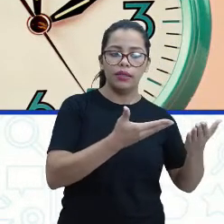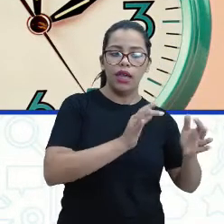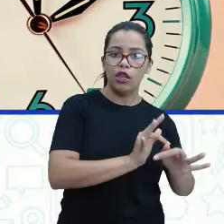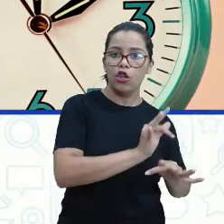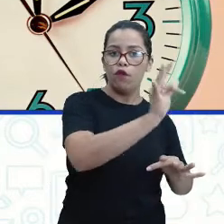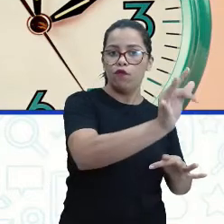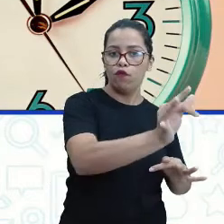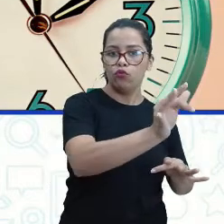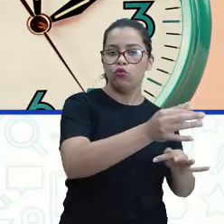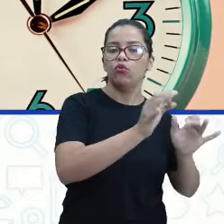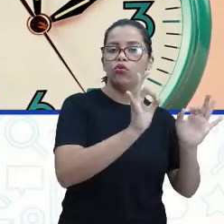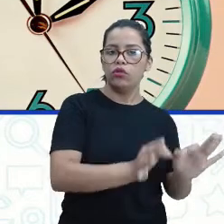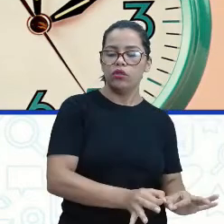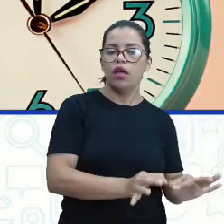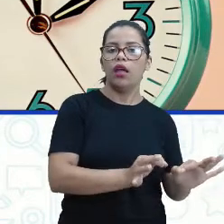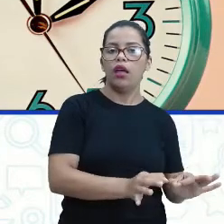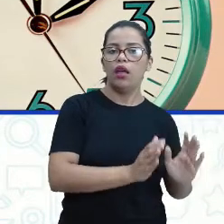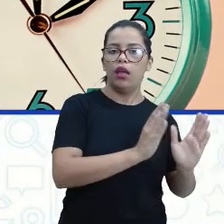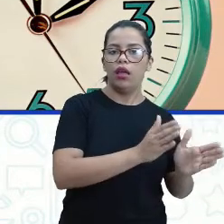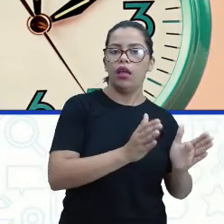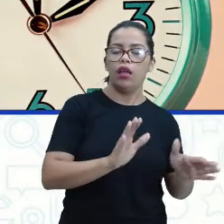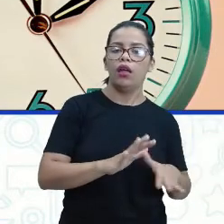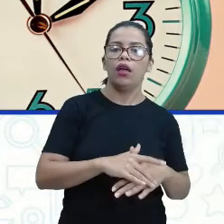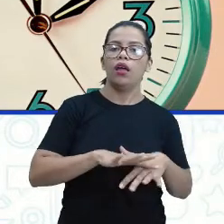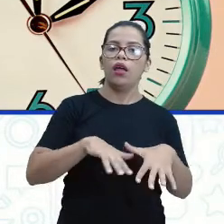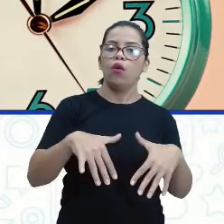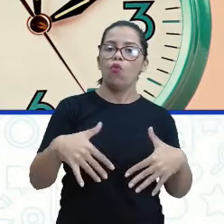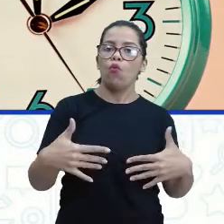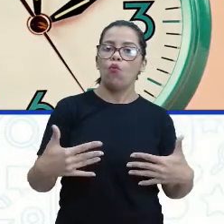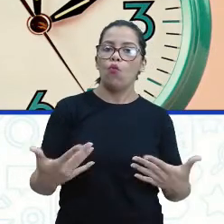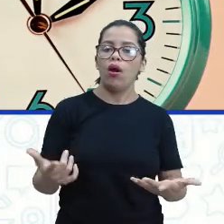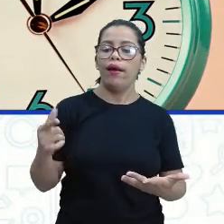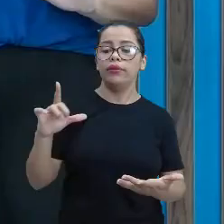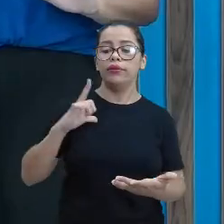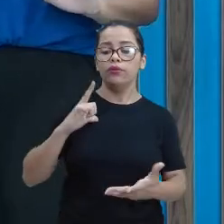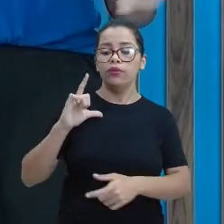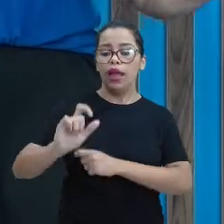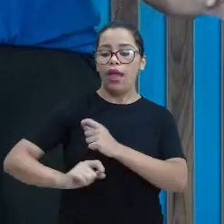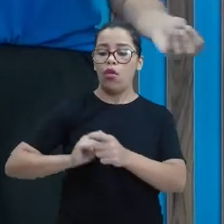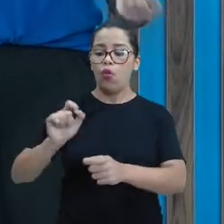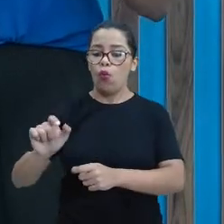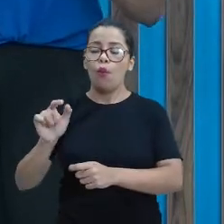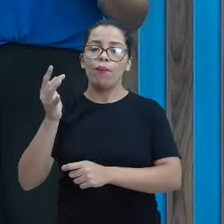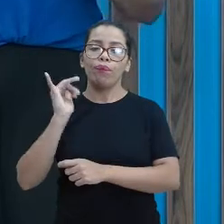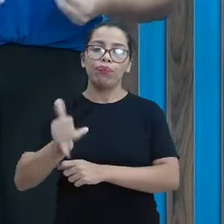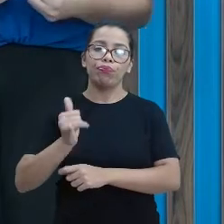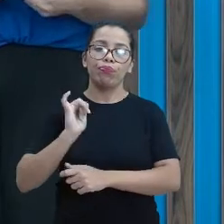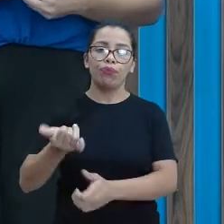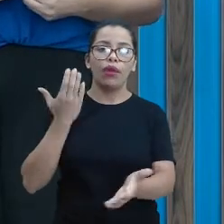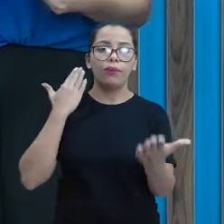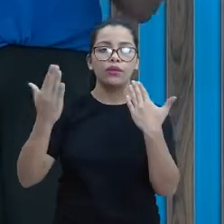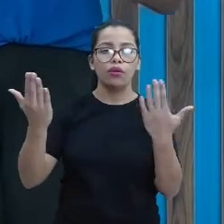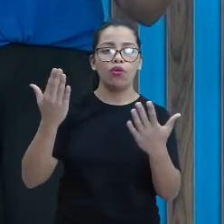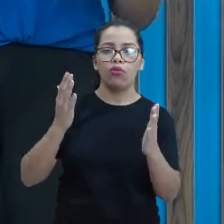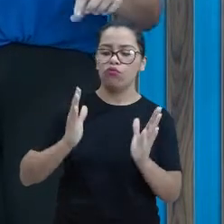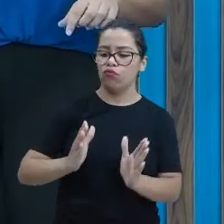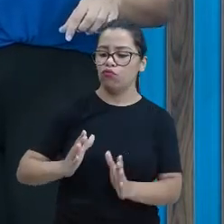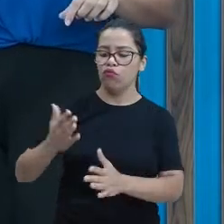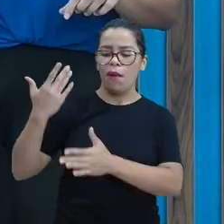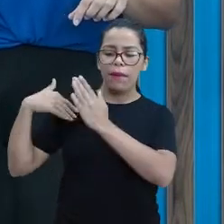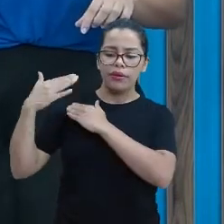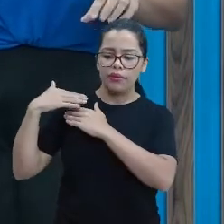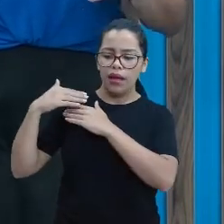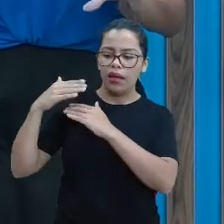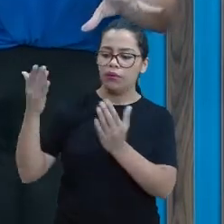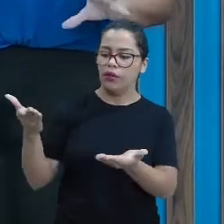A gente não vai do fato mais antigo, a gente vai num fluxo de consciência. Então, a ordem dos fatos, o que também